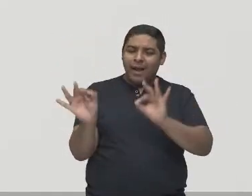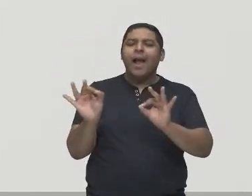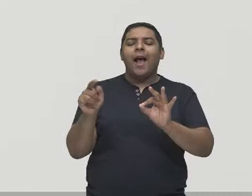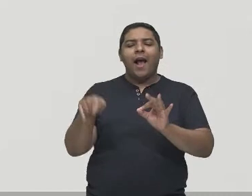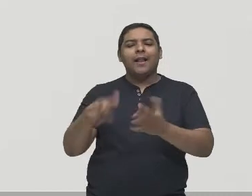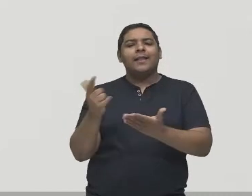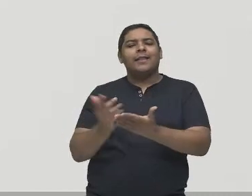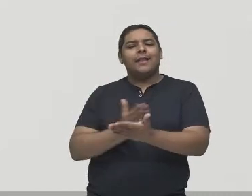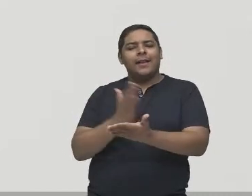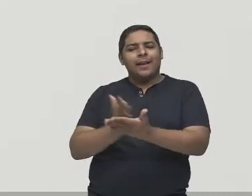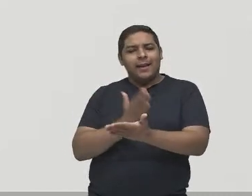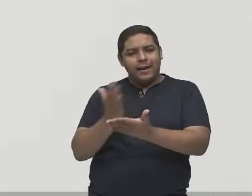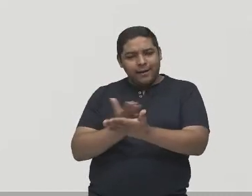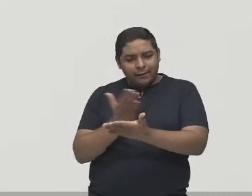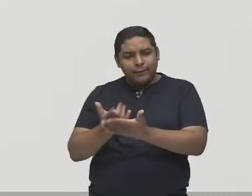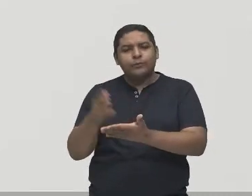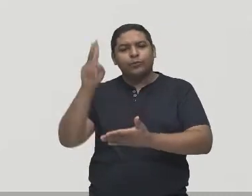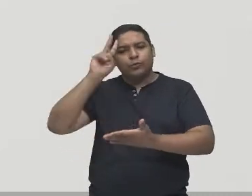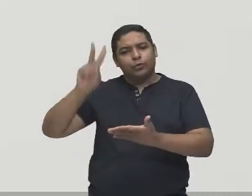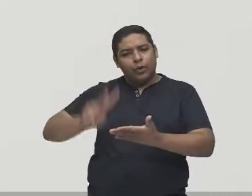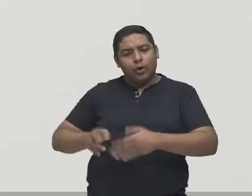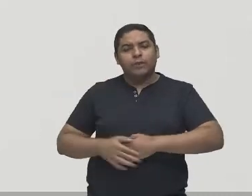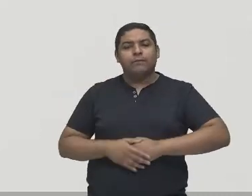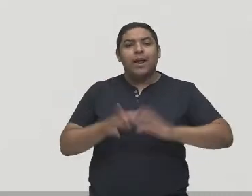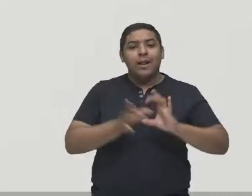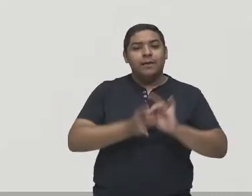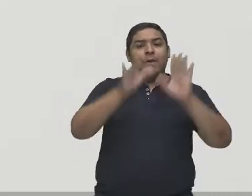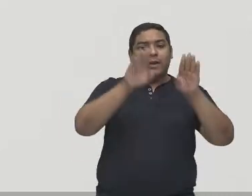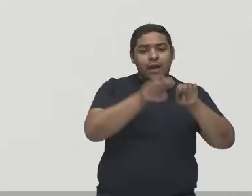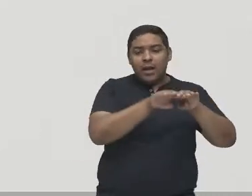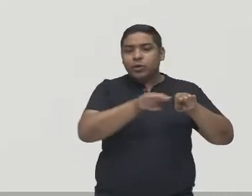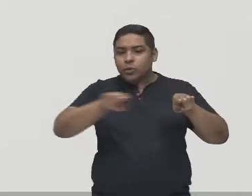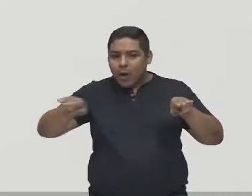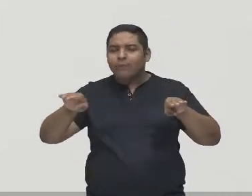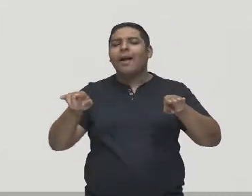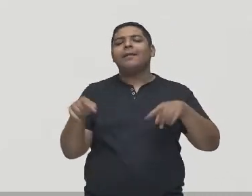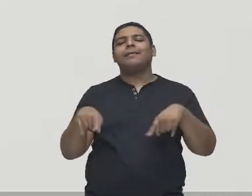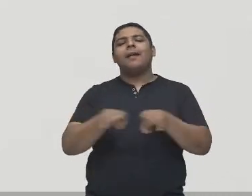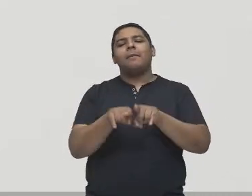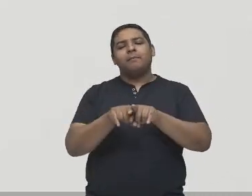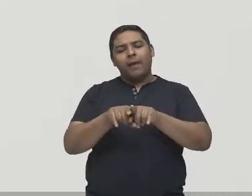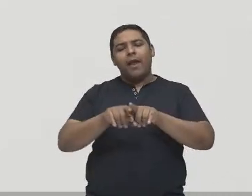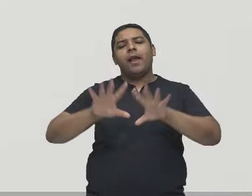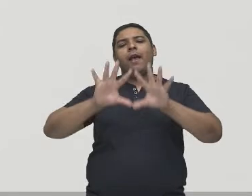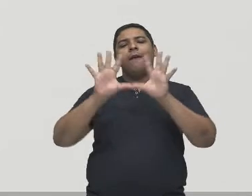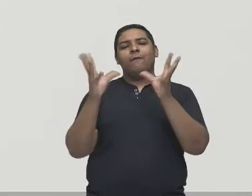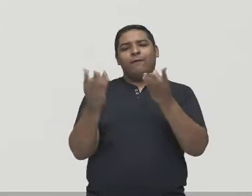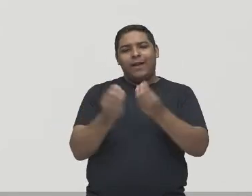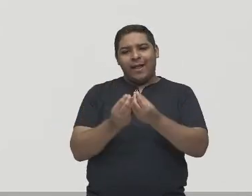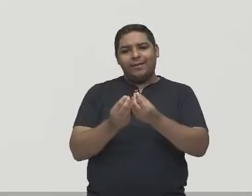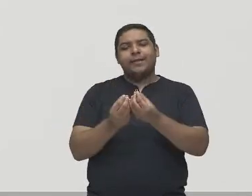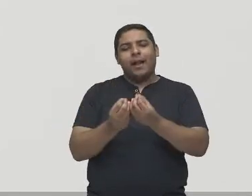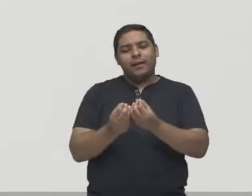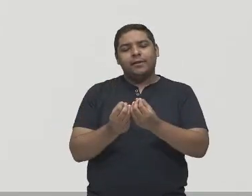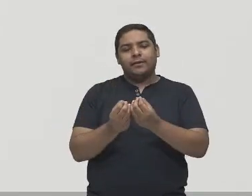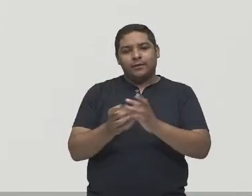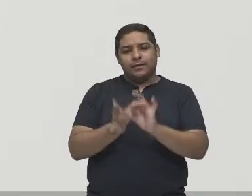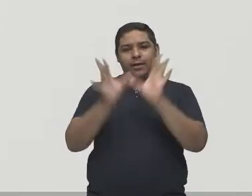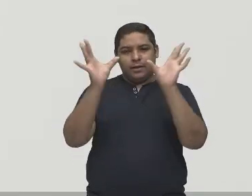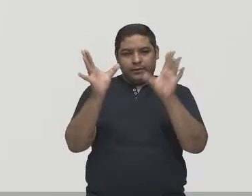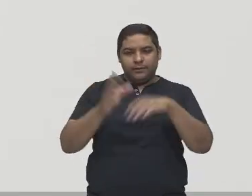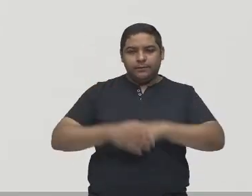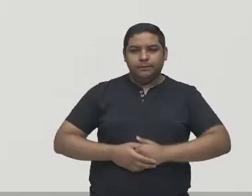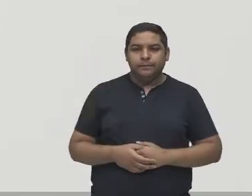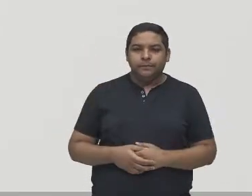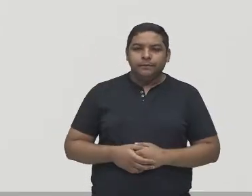história. Então ela representa aí a liberdade, a igualdade, a fraternidade, que nós vamos já falar sobre ela. Então vocês podem ver que as